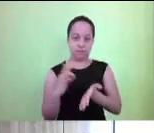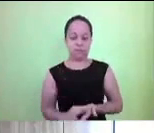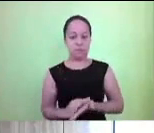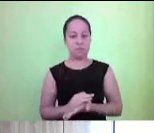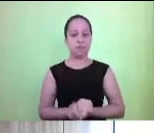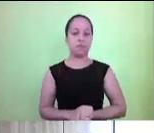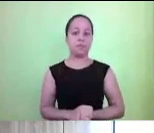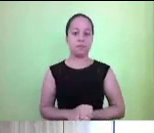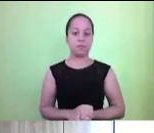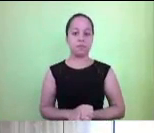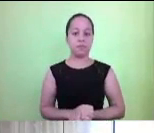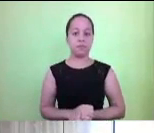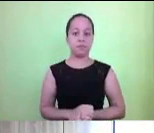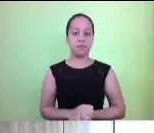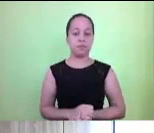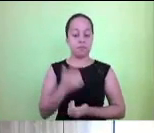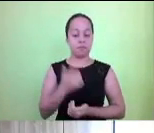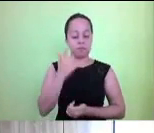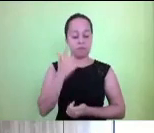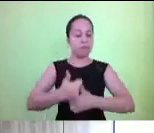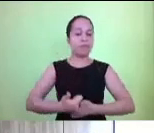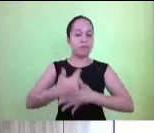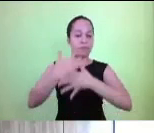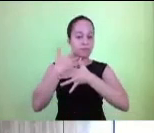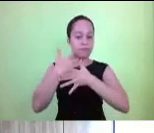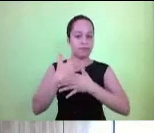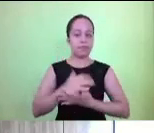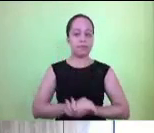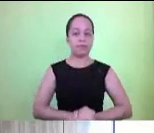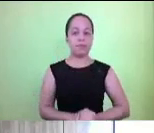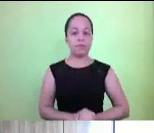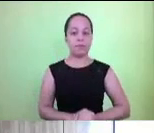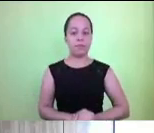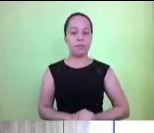14. Vamos gerar a lista.